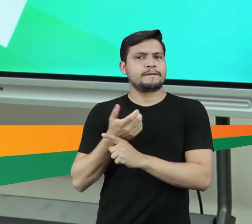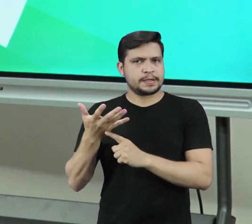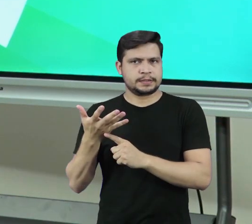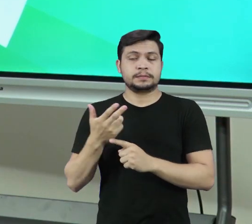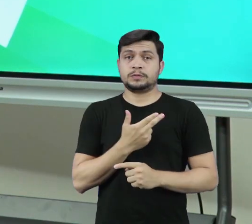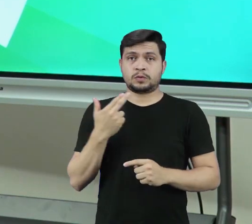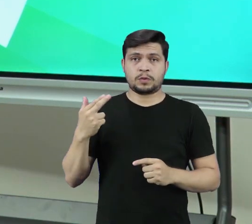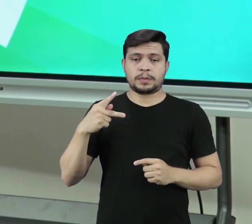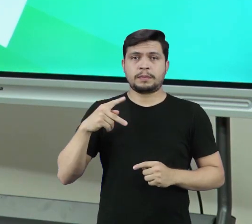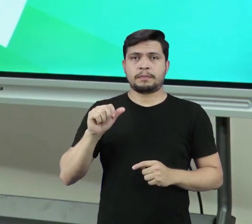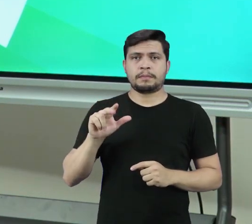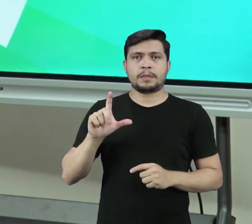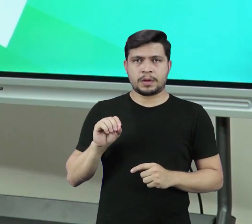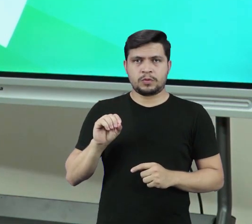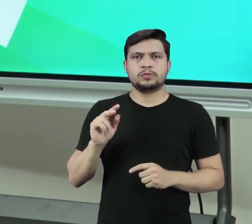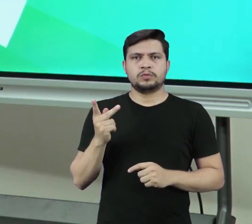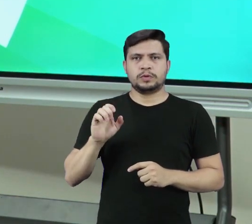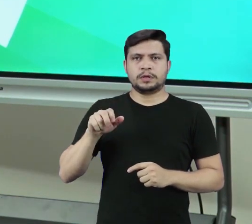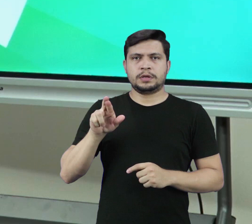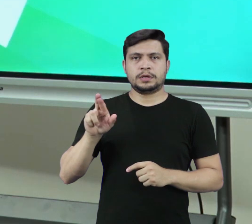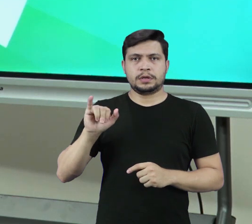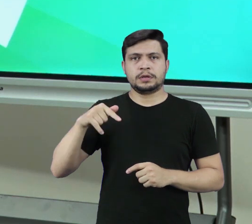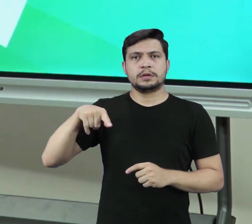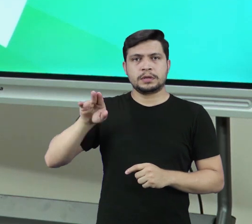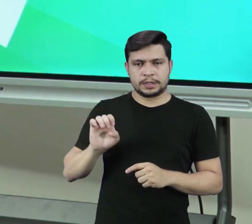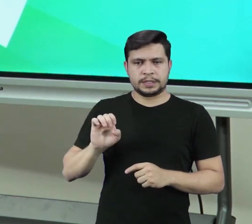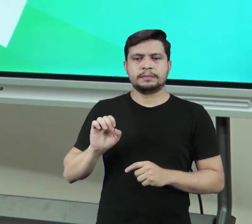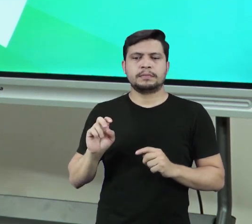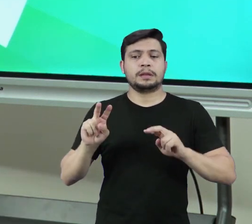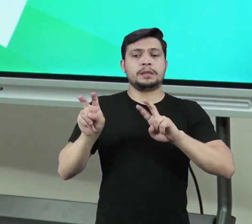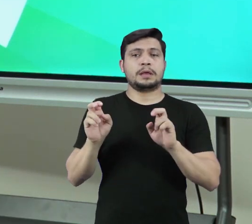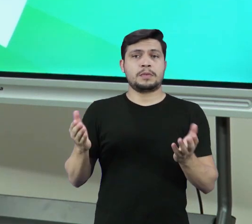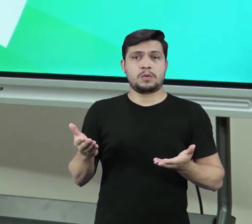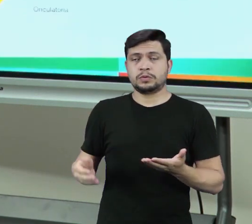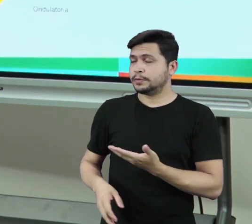e o tema escolhido é resistência elétrica e as leis de Ohm.